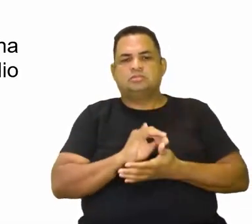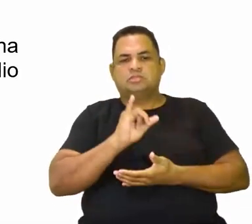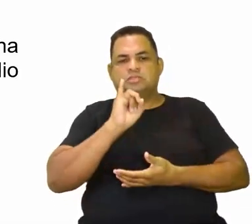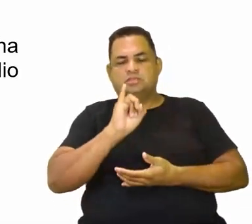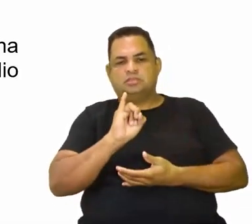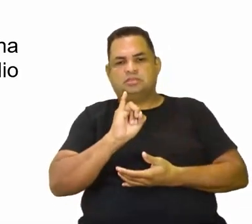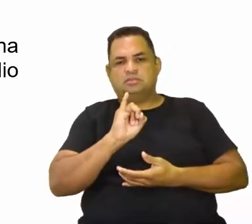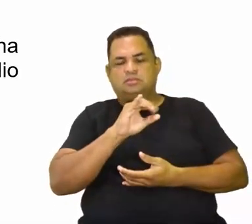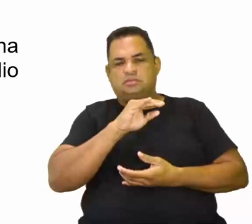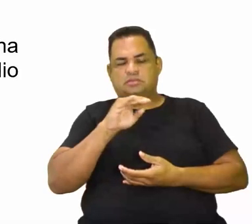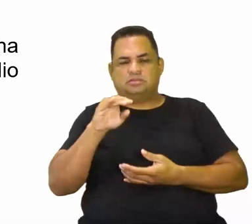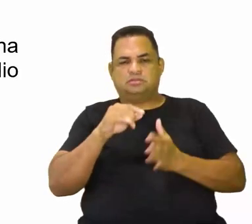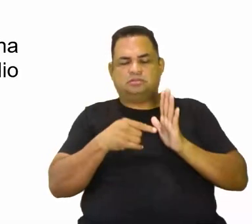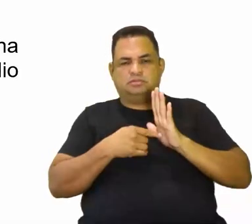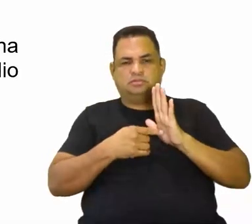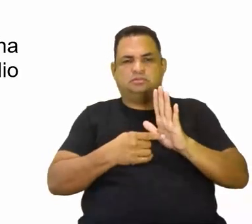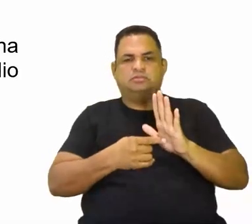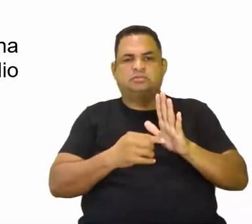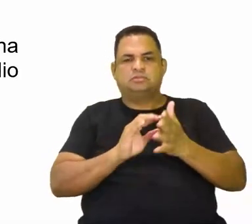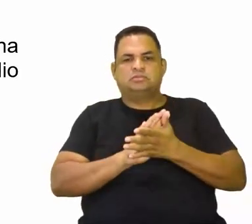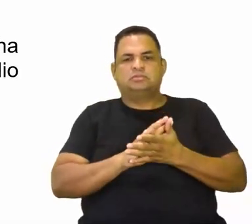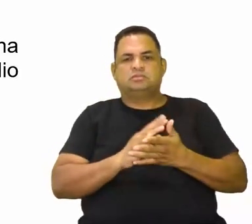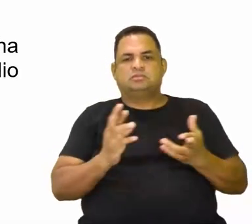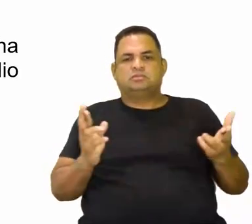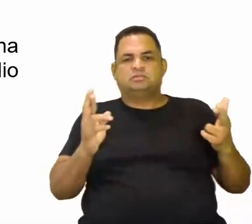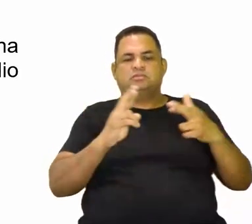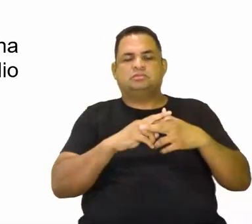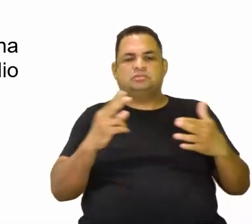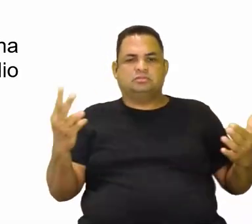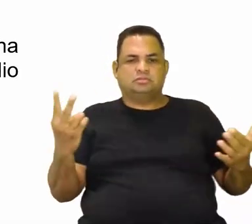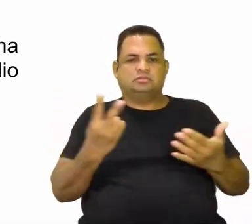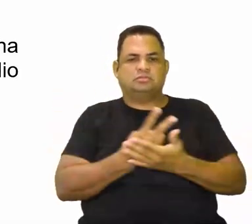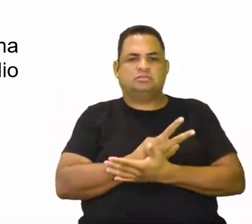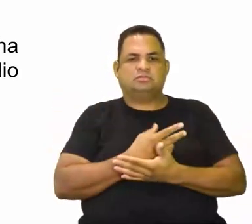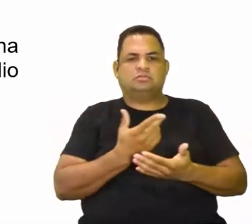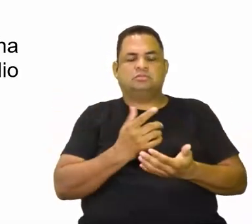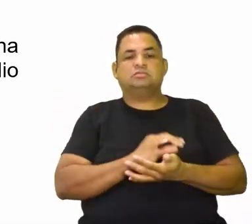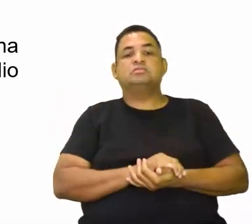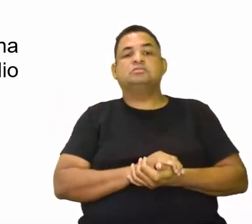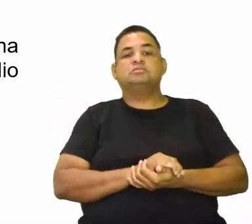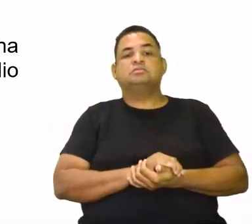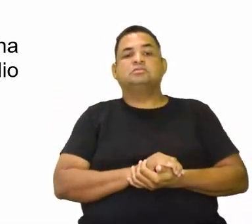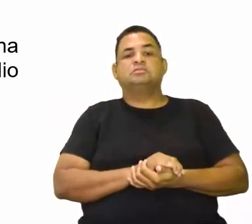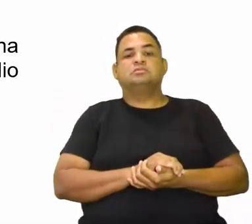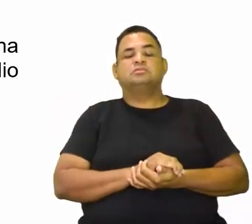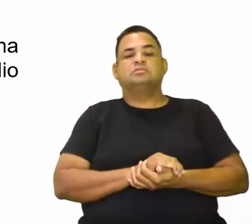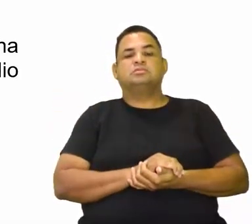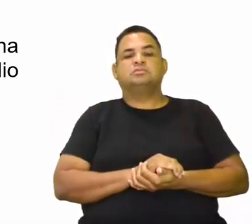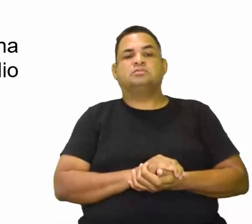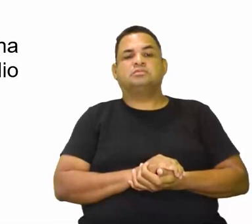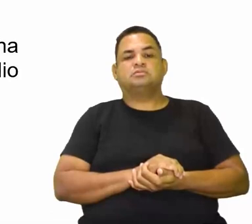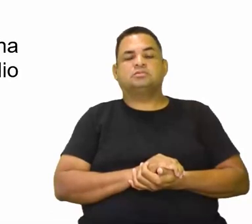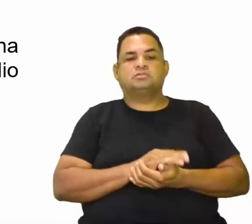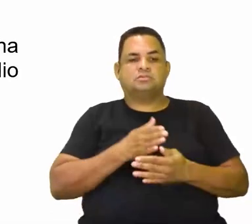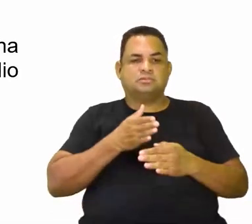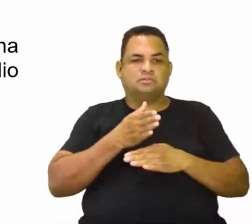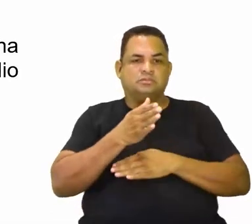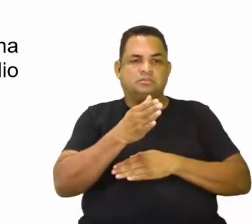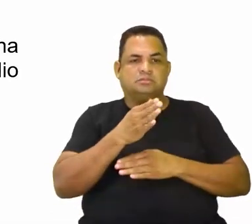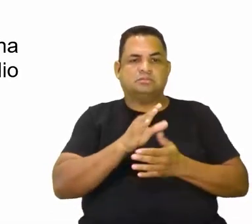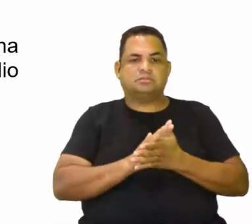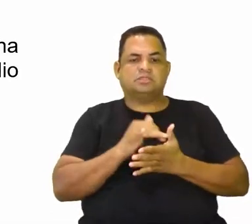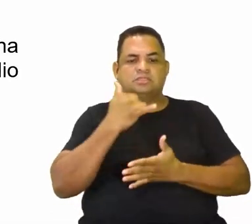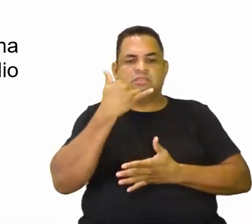seta, ele está identificando que essa reação ocorreu através de quê? Através da passagem de